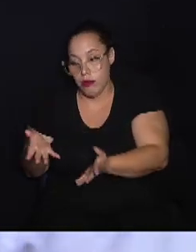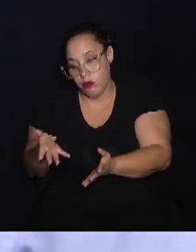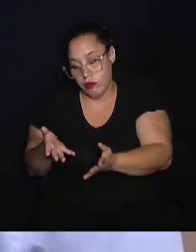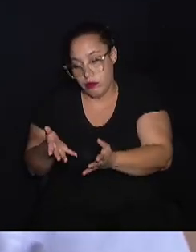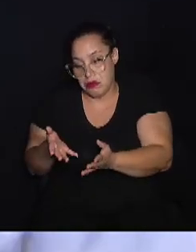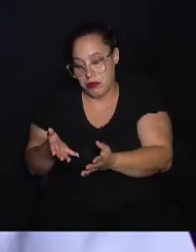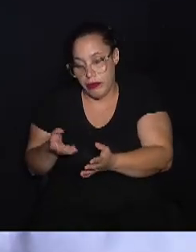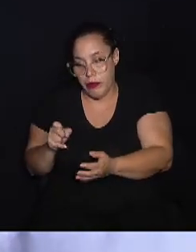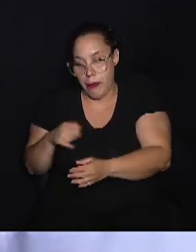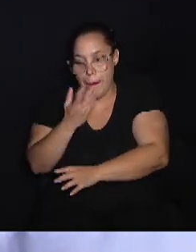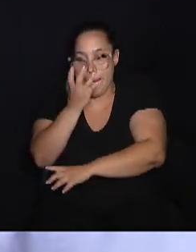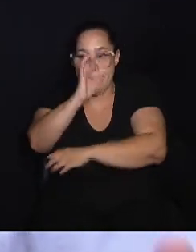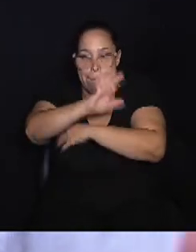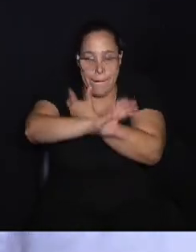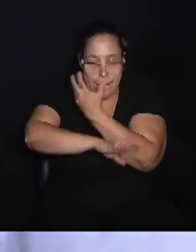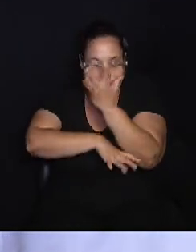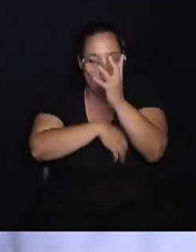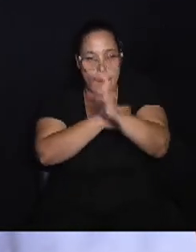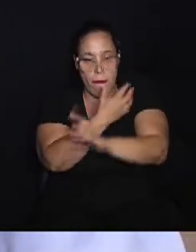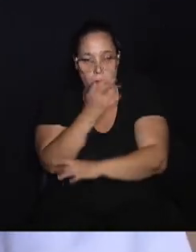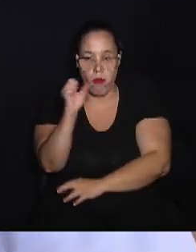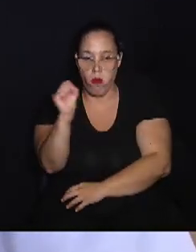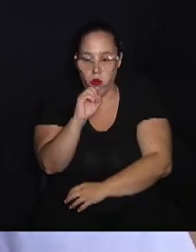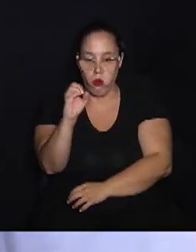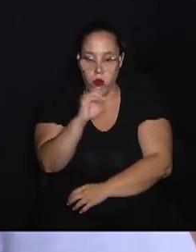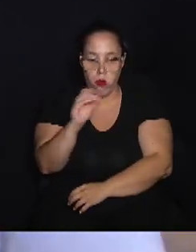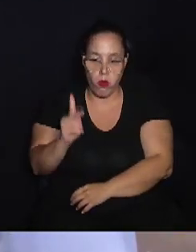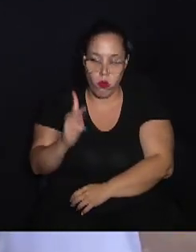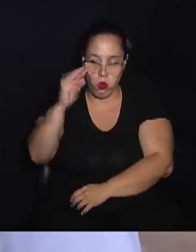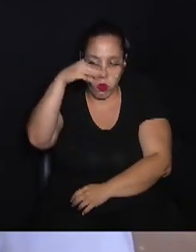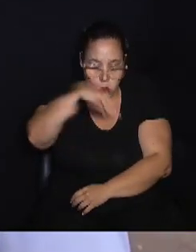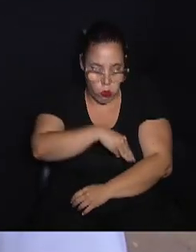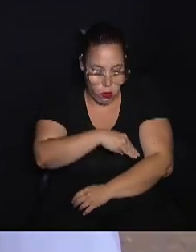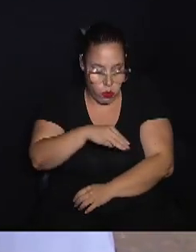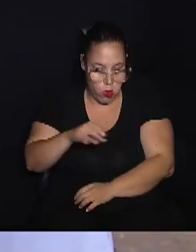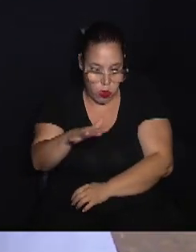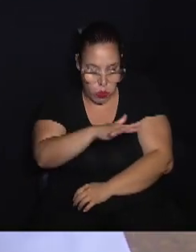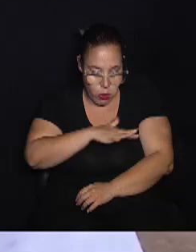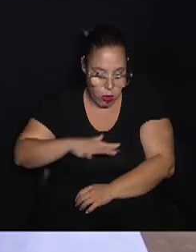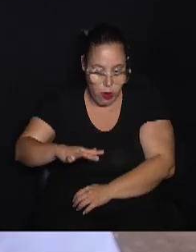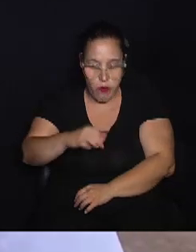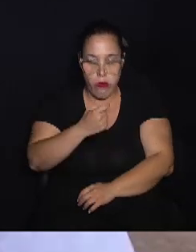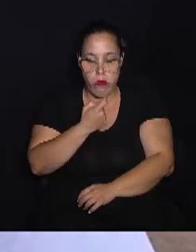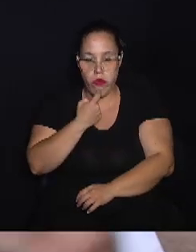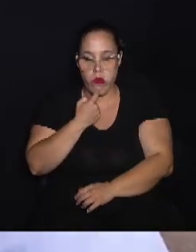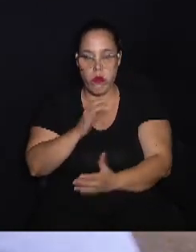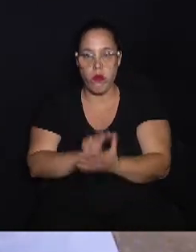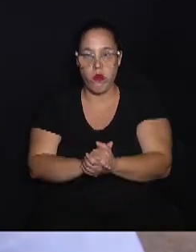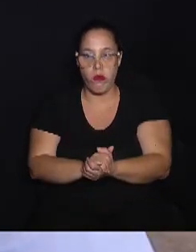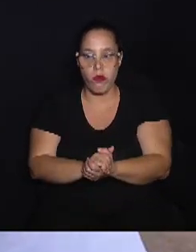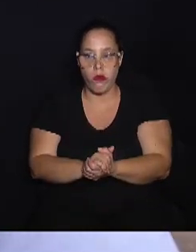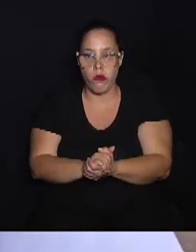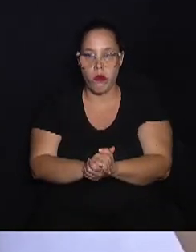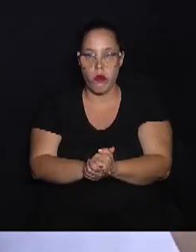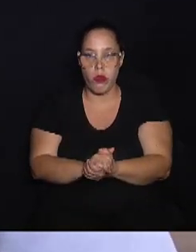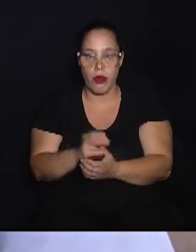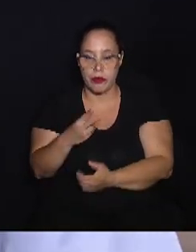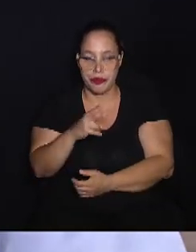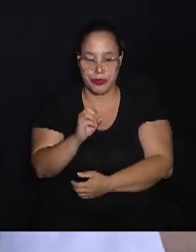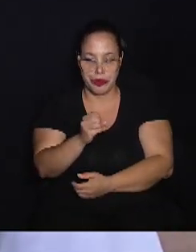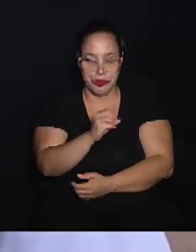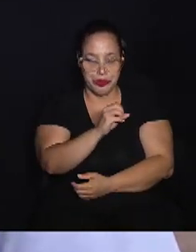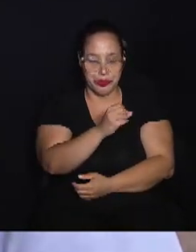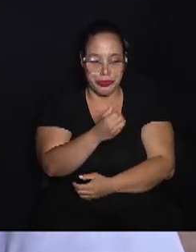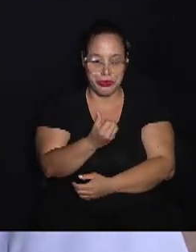vegetal da cidade nos 800 km qu do território de Campinas passasse dos anos 2000